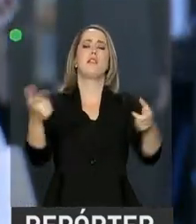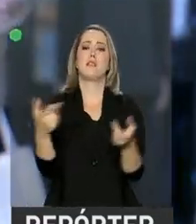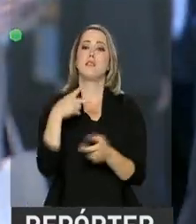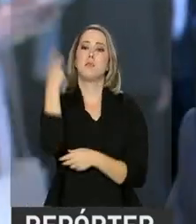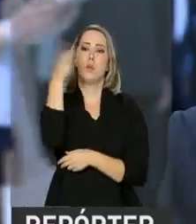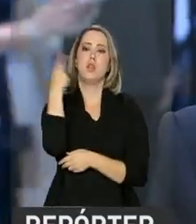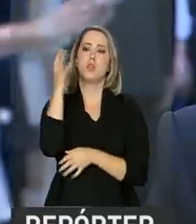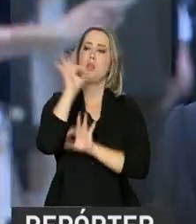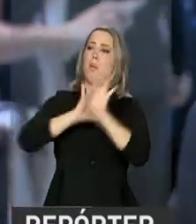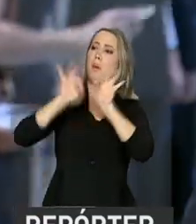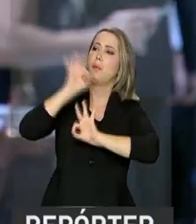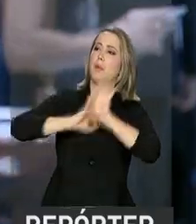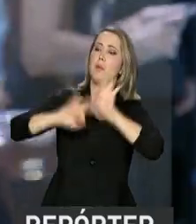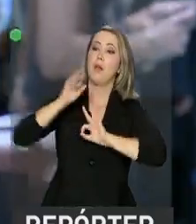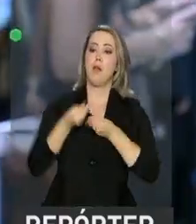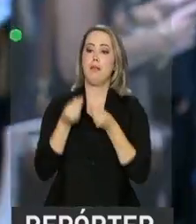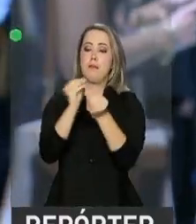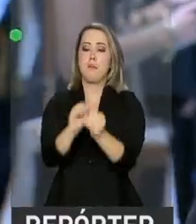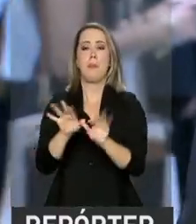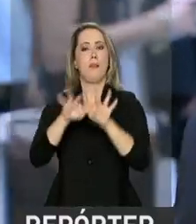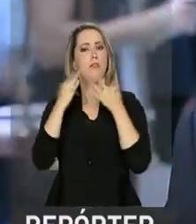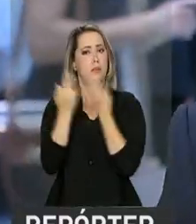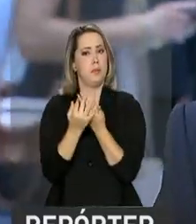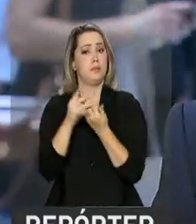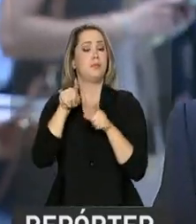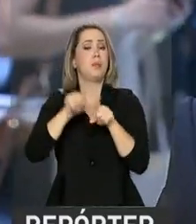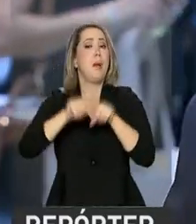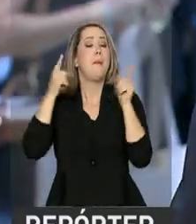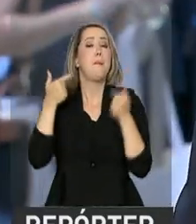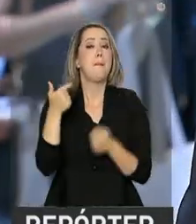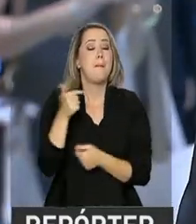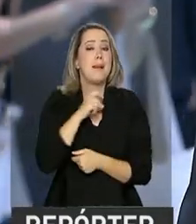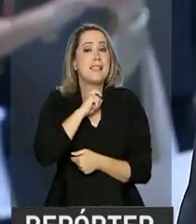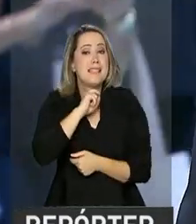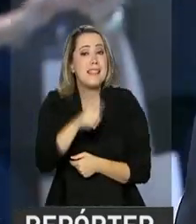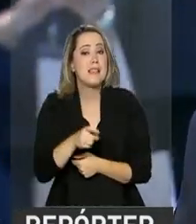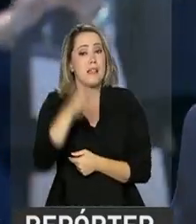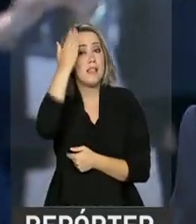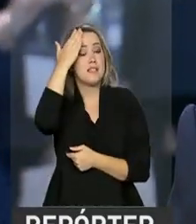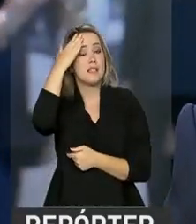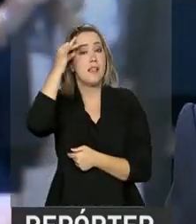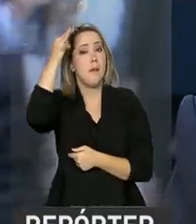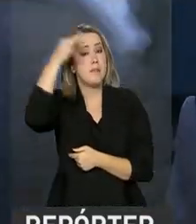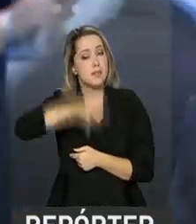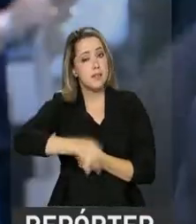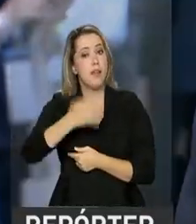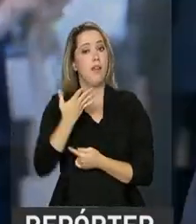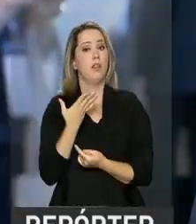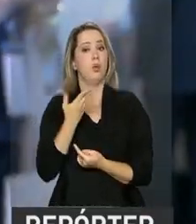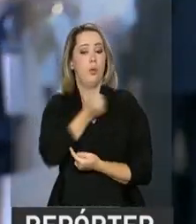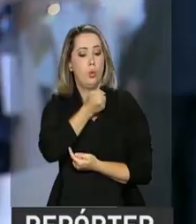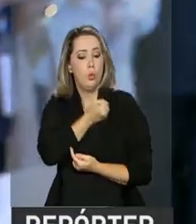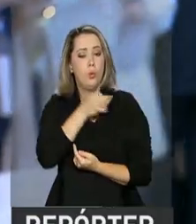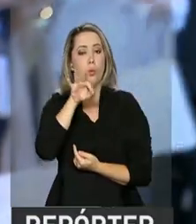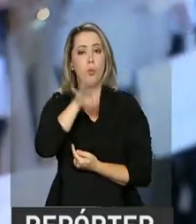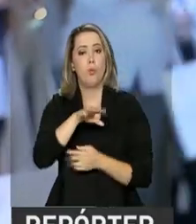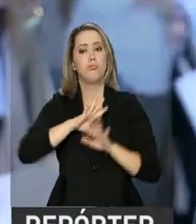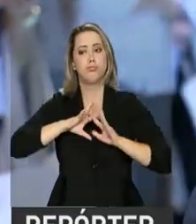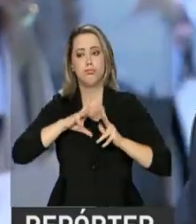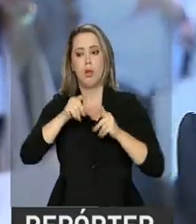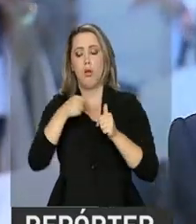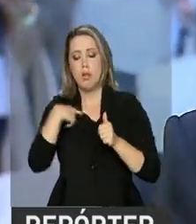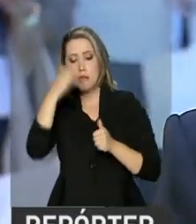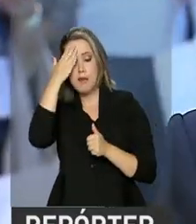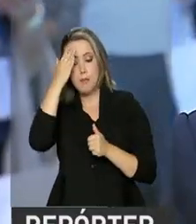sendo desenhadas ao longo desses últimos 10, 11 anos, mas ninguém mediu ainda de forma absolutamente universal,